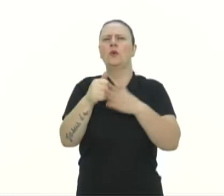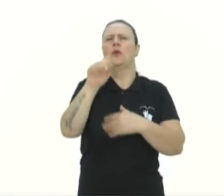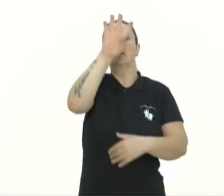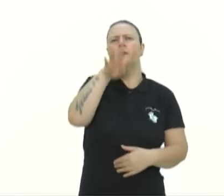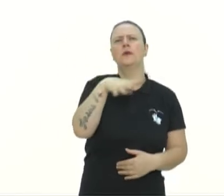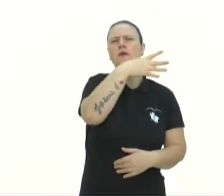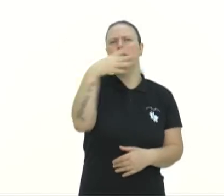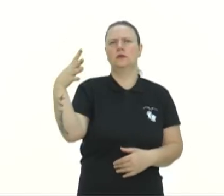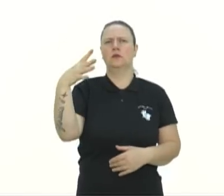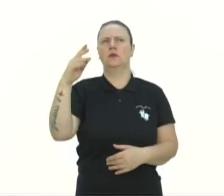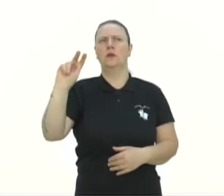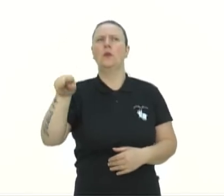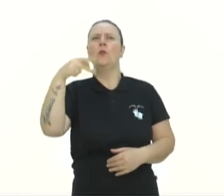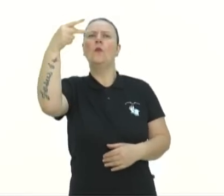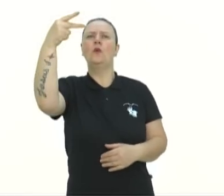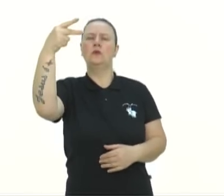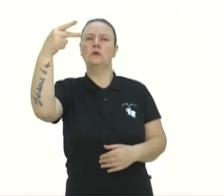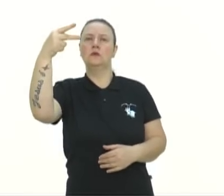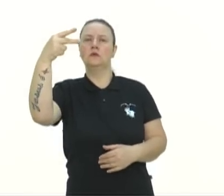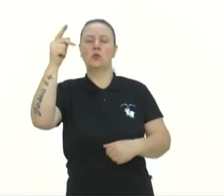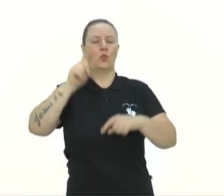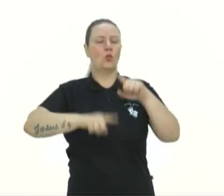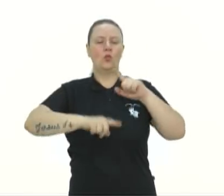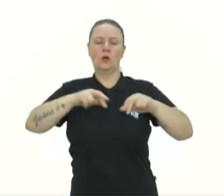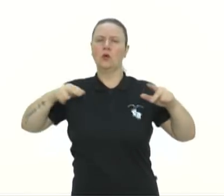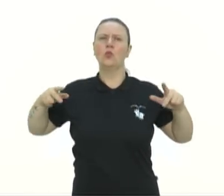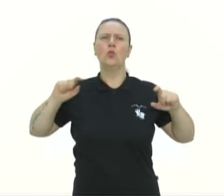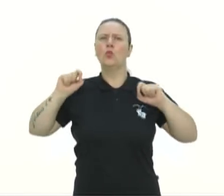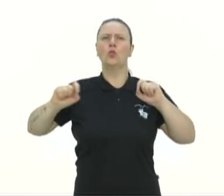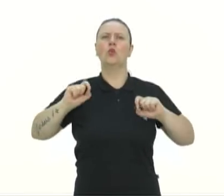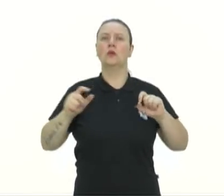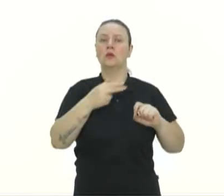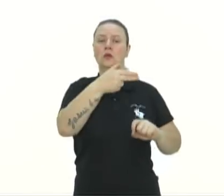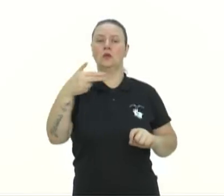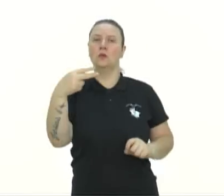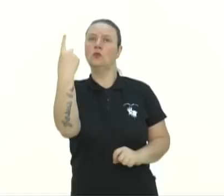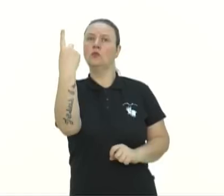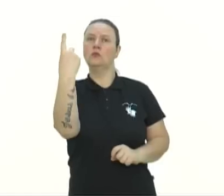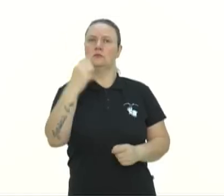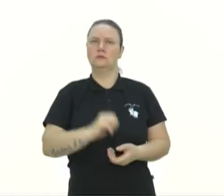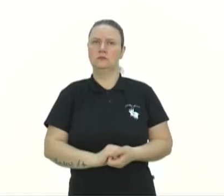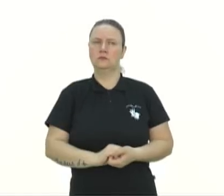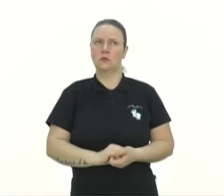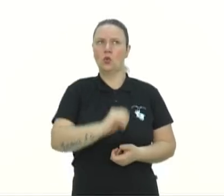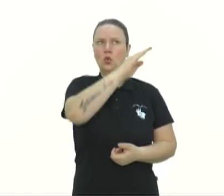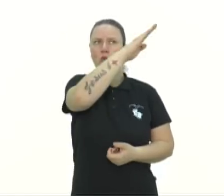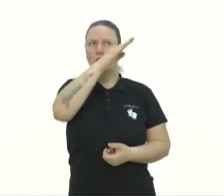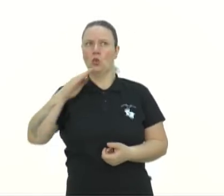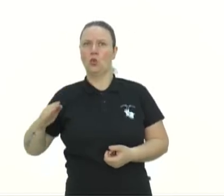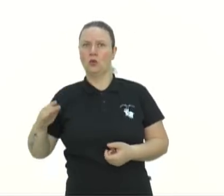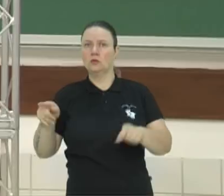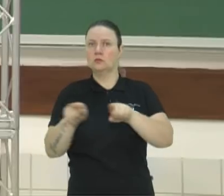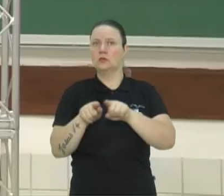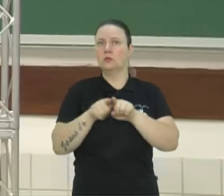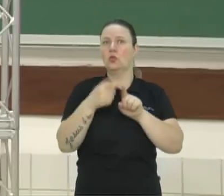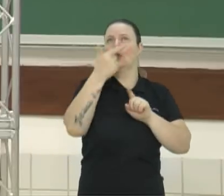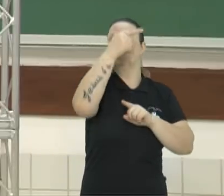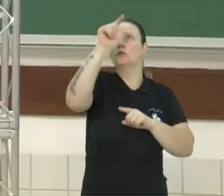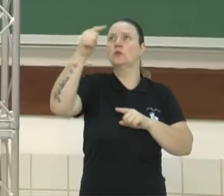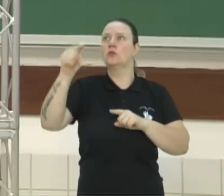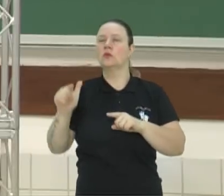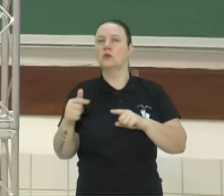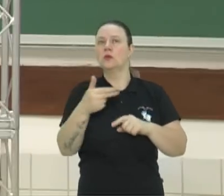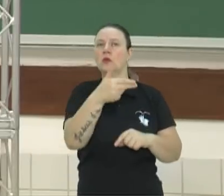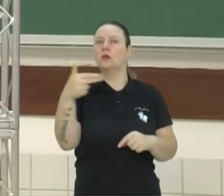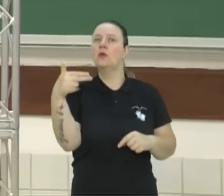cujos elementos da diagonal principal são iguais a 1, e todos os demais elementos são iguais a 0. Então, olha a importância da